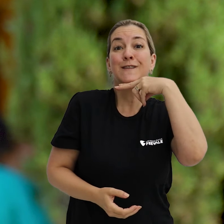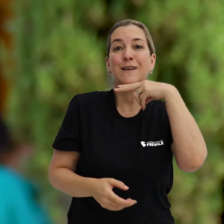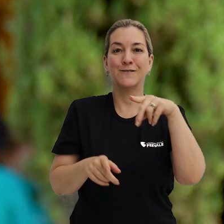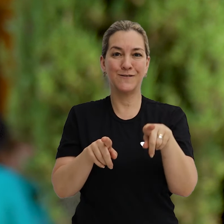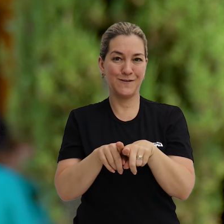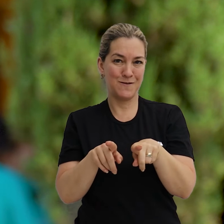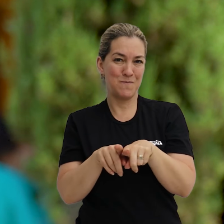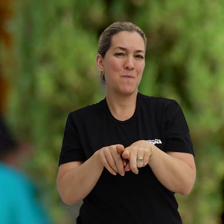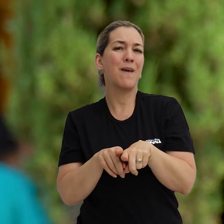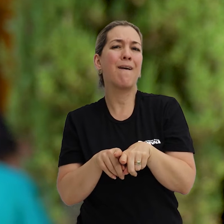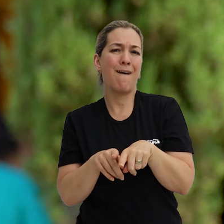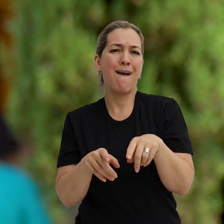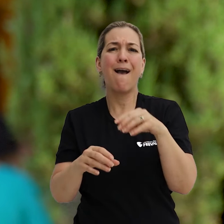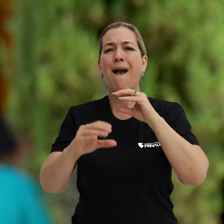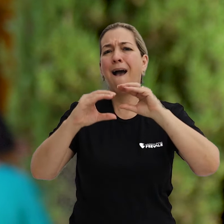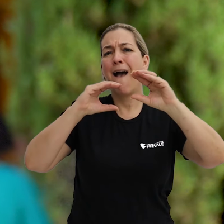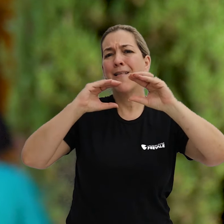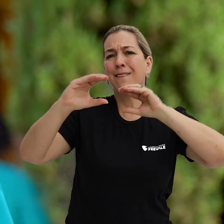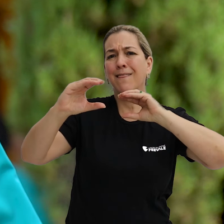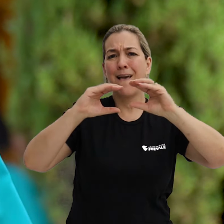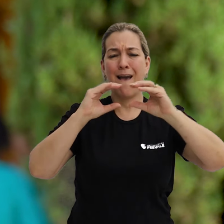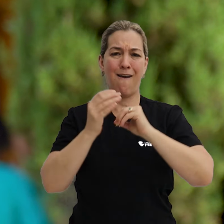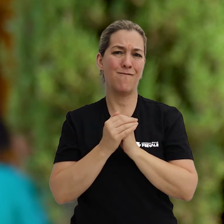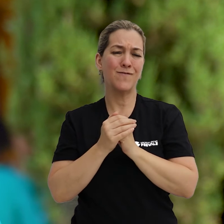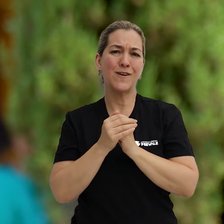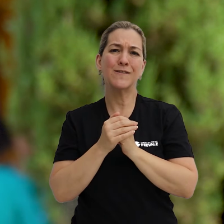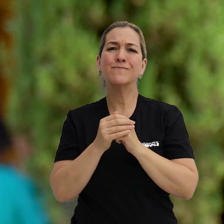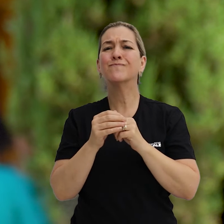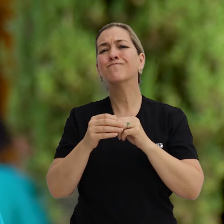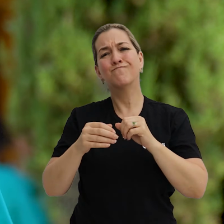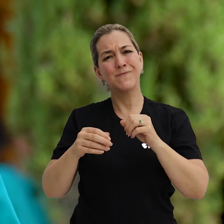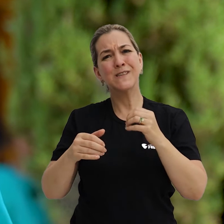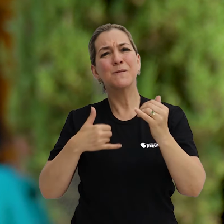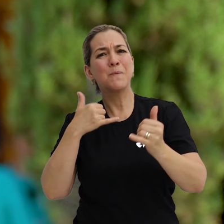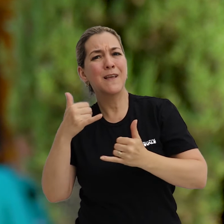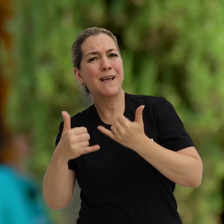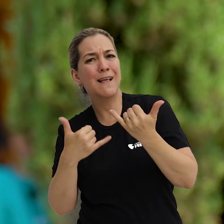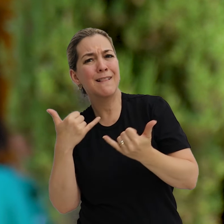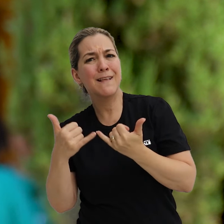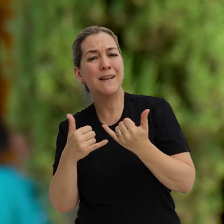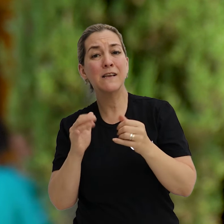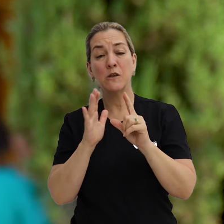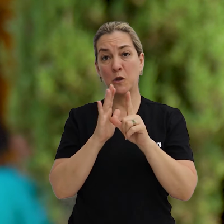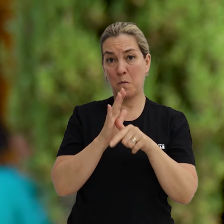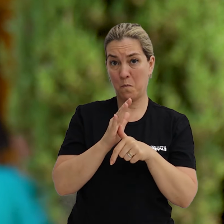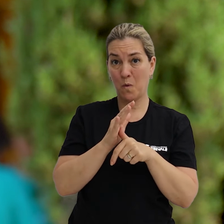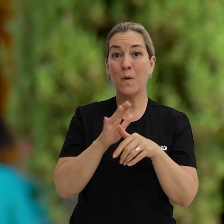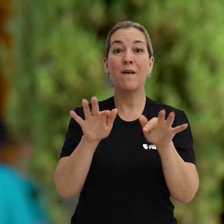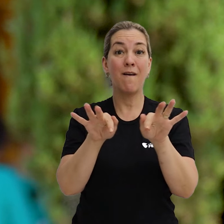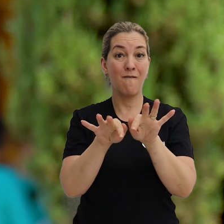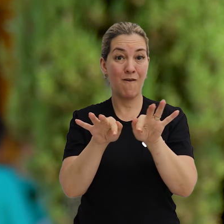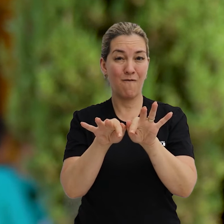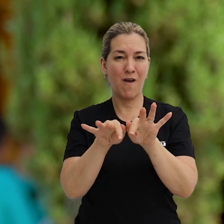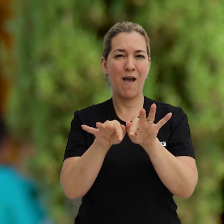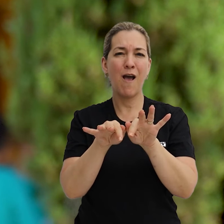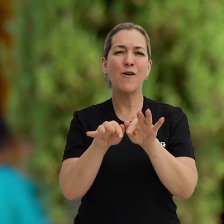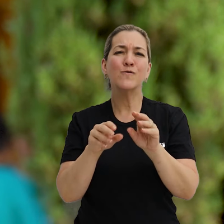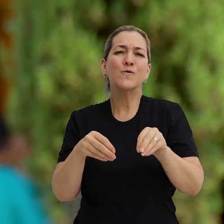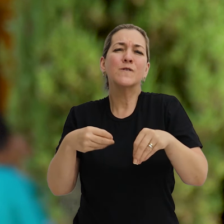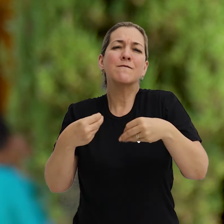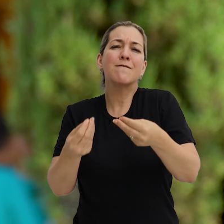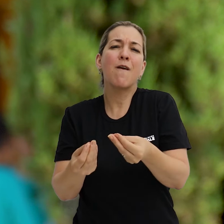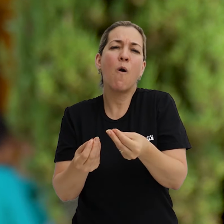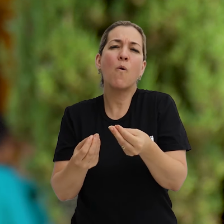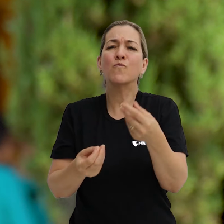gente cantava as cantigas de roda. E depois, a Feivale nos deu